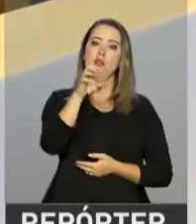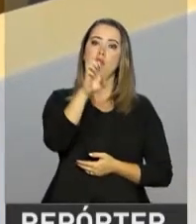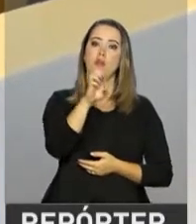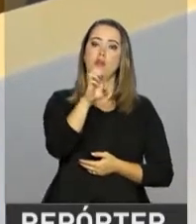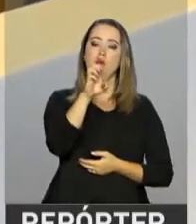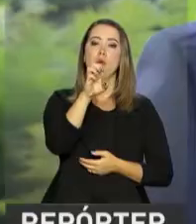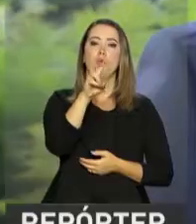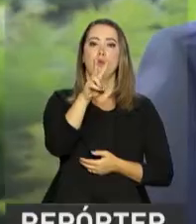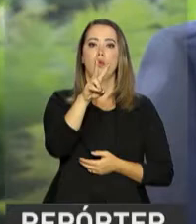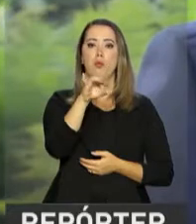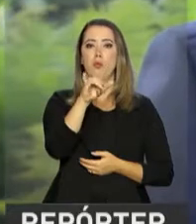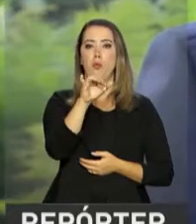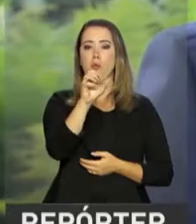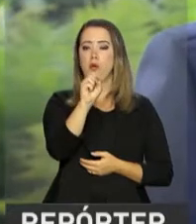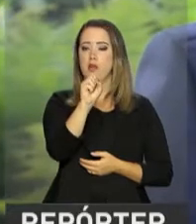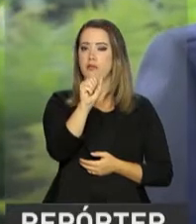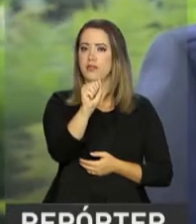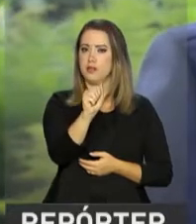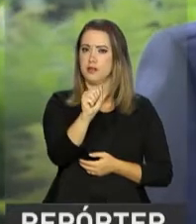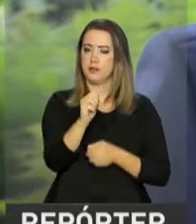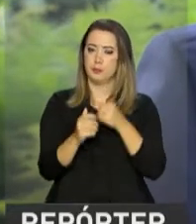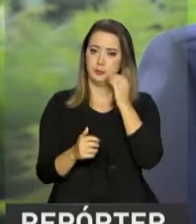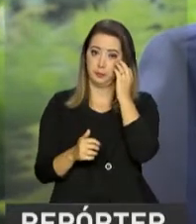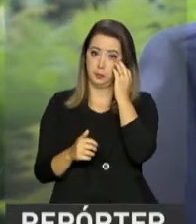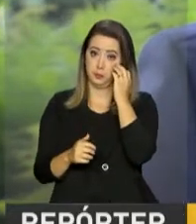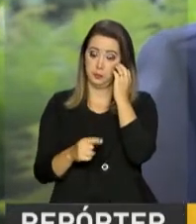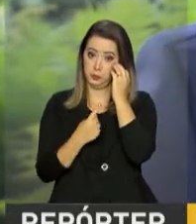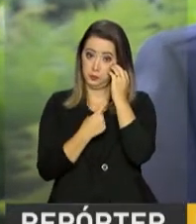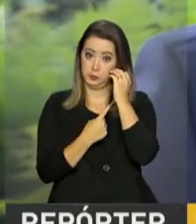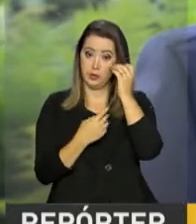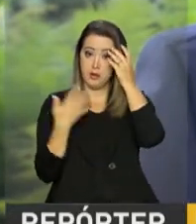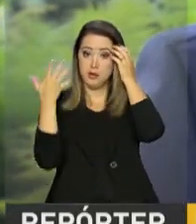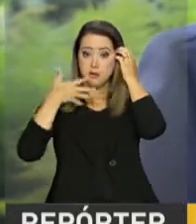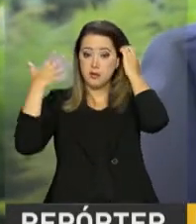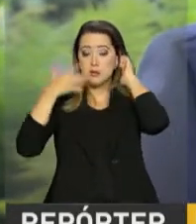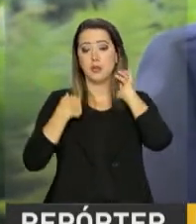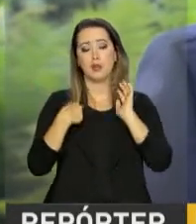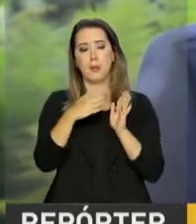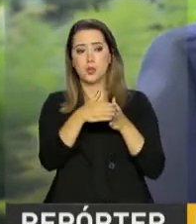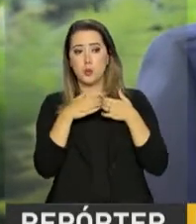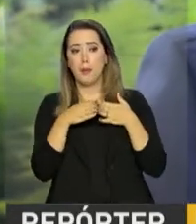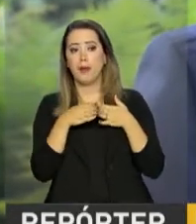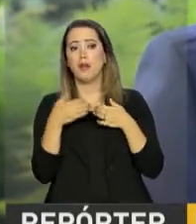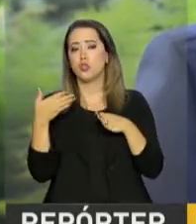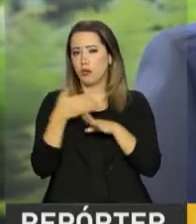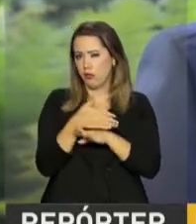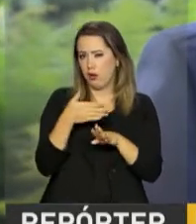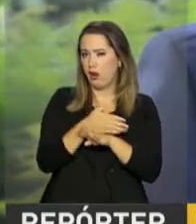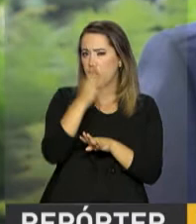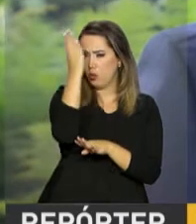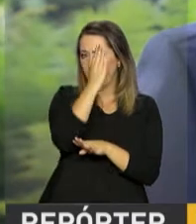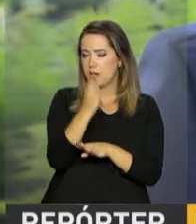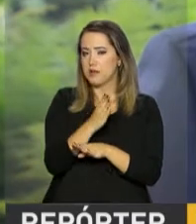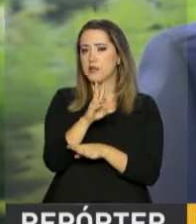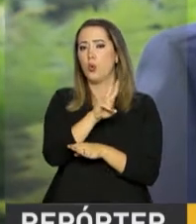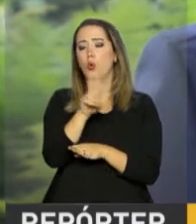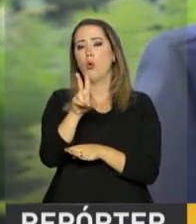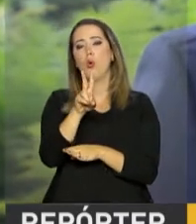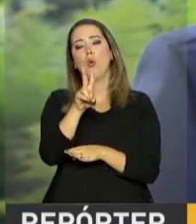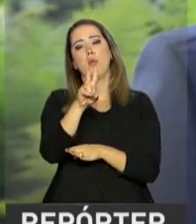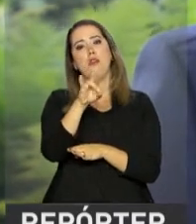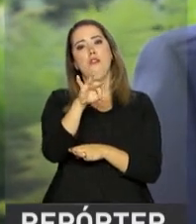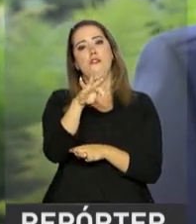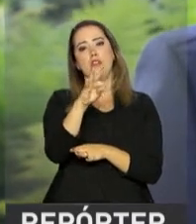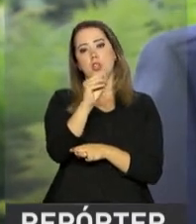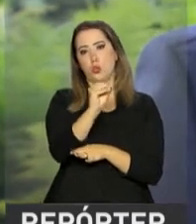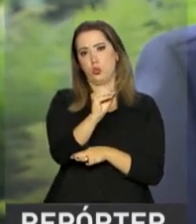meio eletrônico. A pessoa faz o pedido do visto, seja por um computador, seja por um app no celular, encaminha documentos